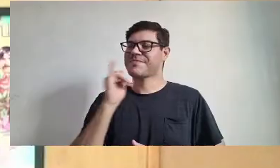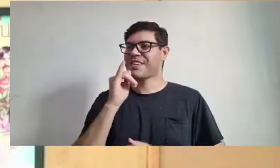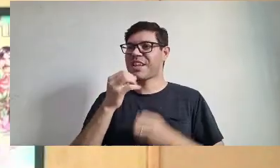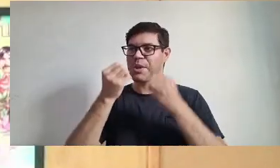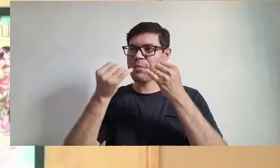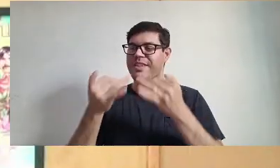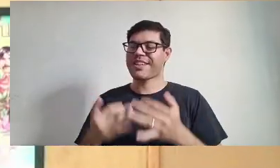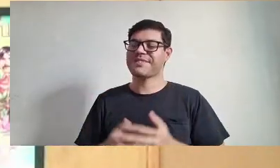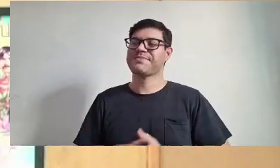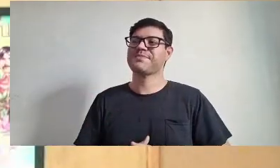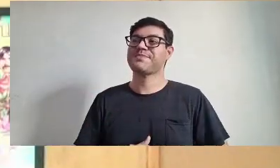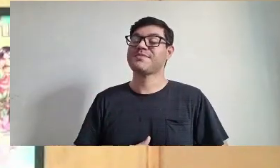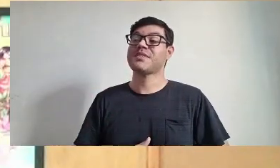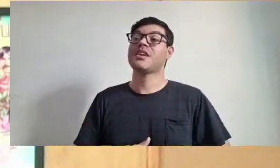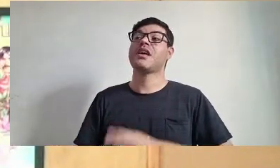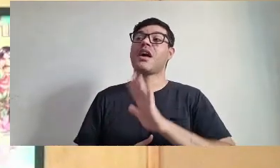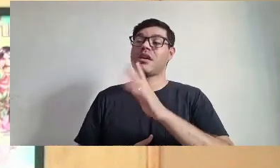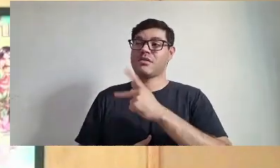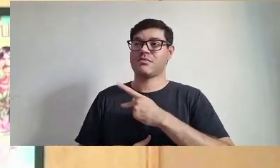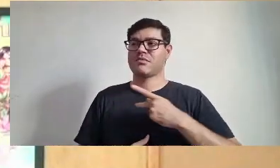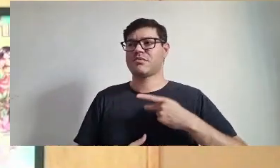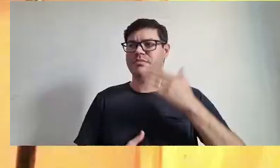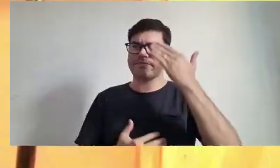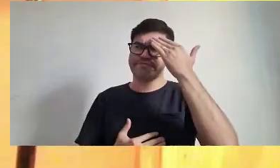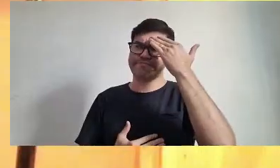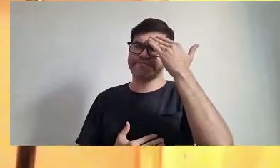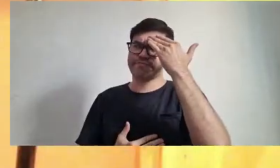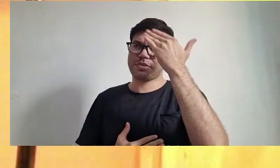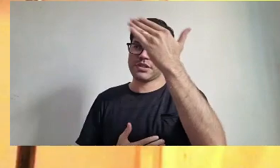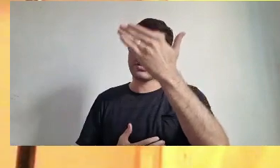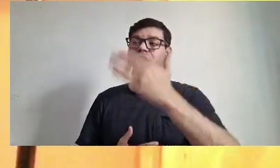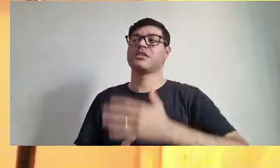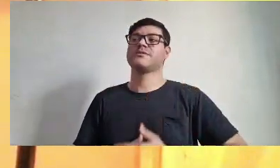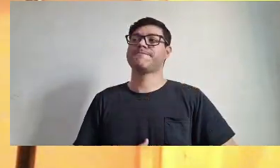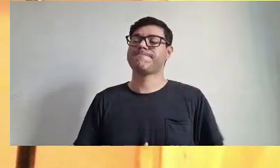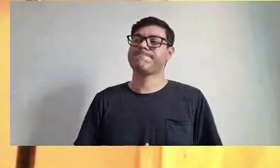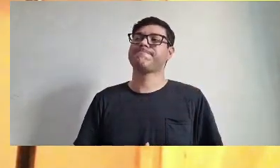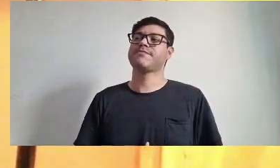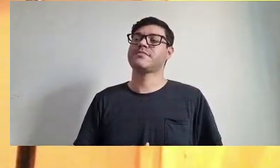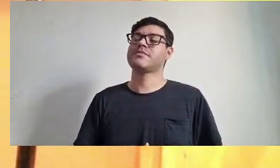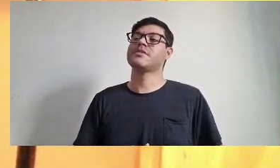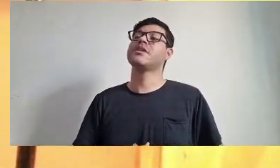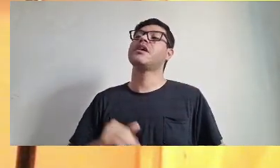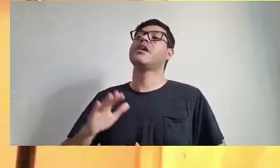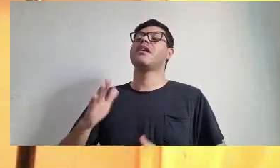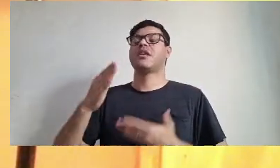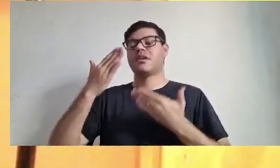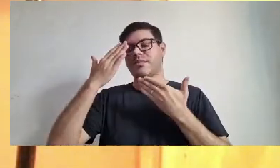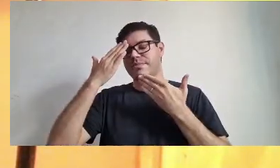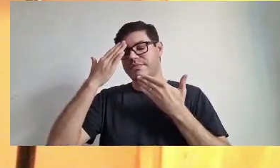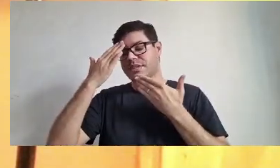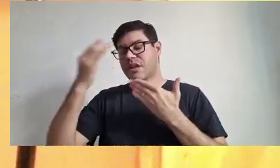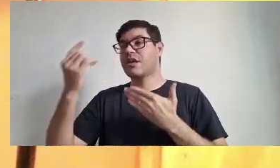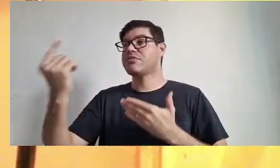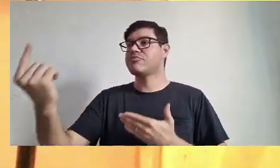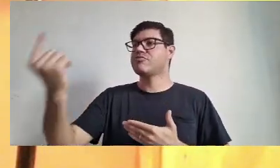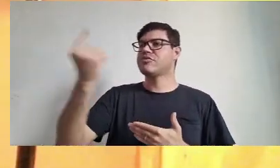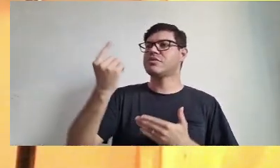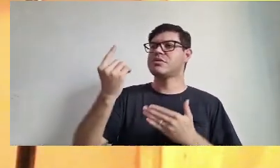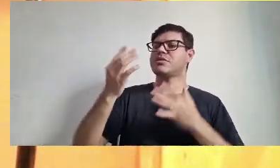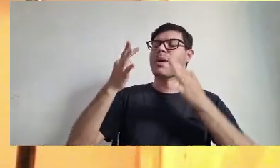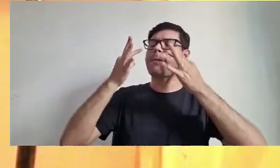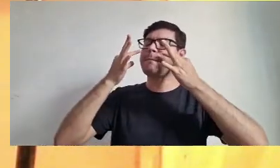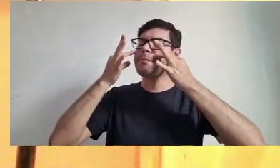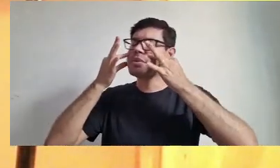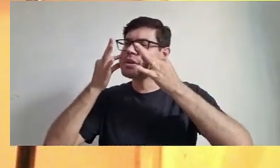Bom, pastor, tá certo, eu agradeço, o senhor está apressado, eu sei disso, mas muito obrigado por o senhor ter vindo aqui. Muito obrigado.